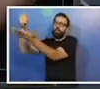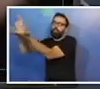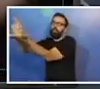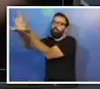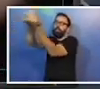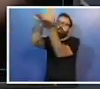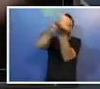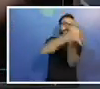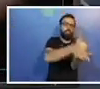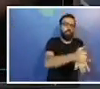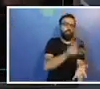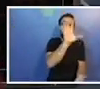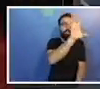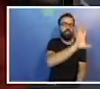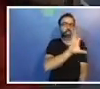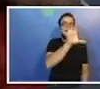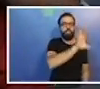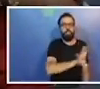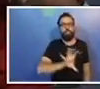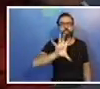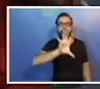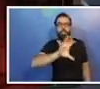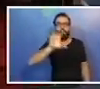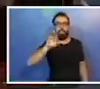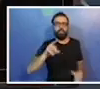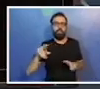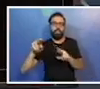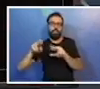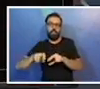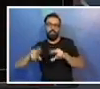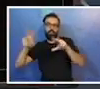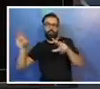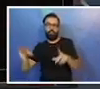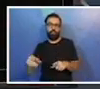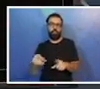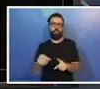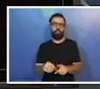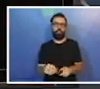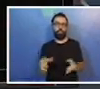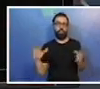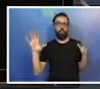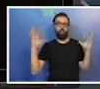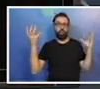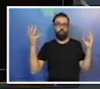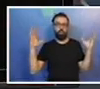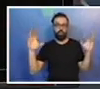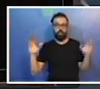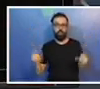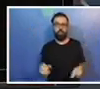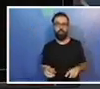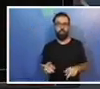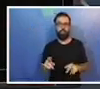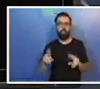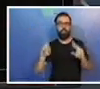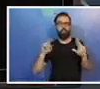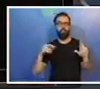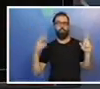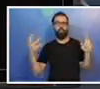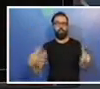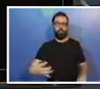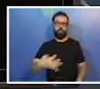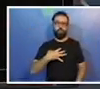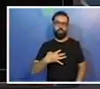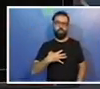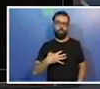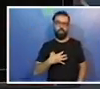transportaram para outras regiões. Houve a mudança do clima, certo? Houve a mudança do comportamento. Se ele